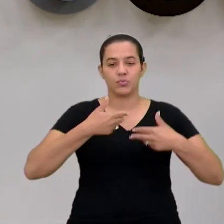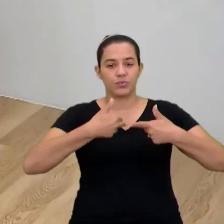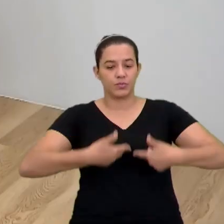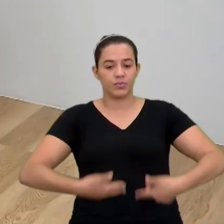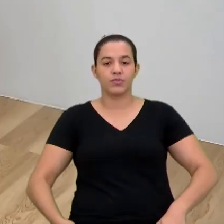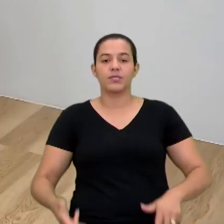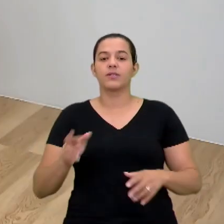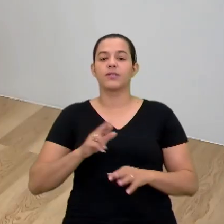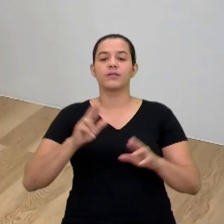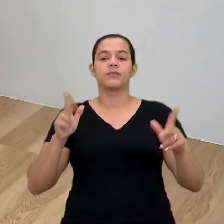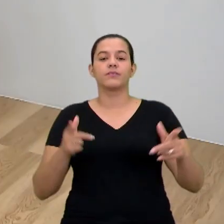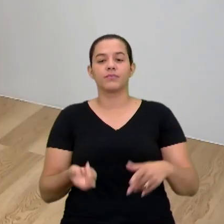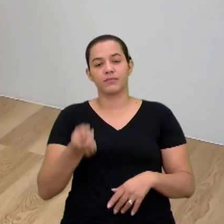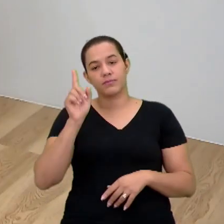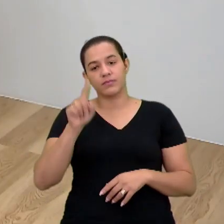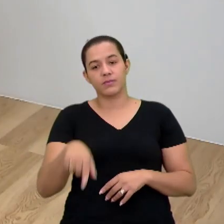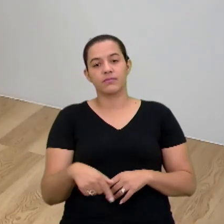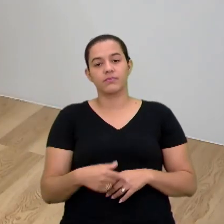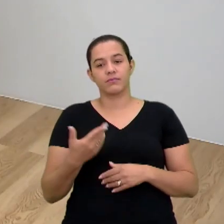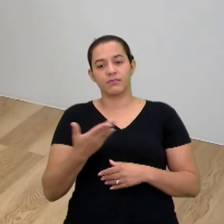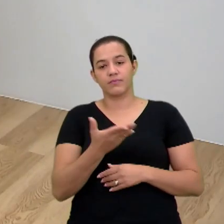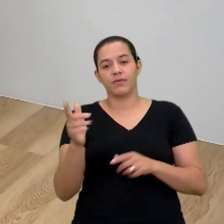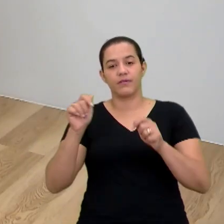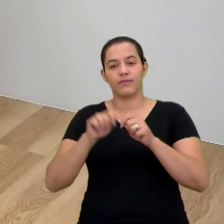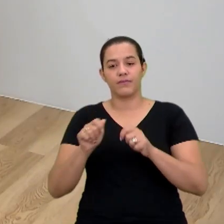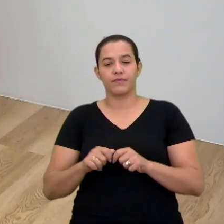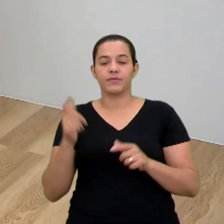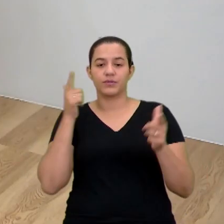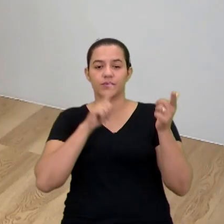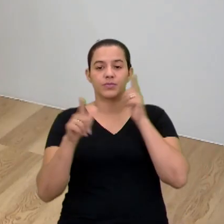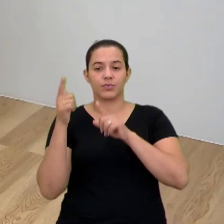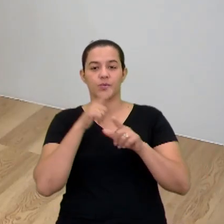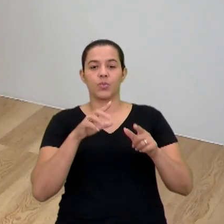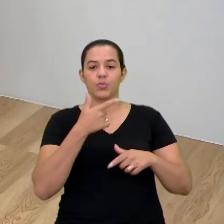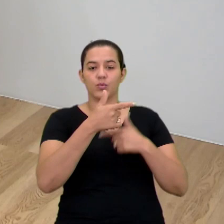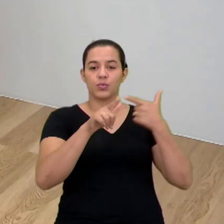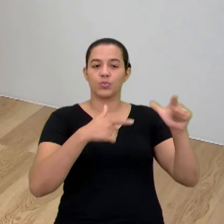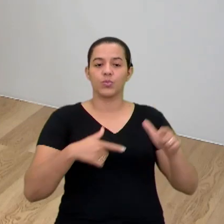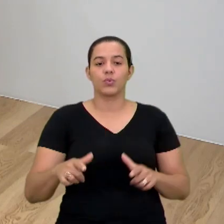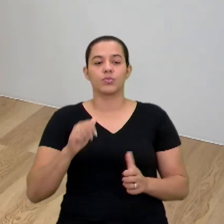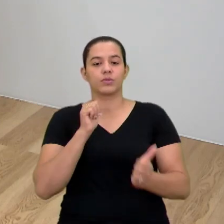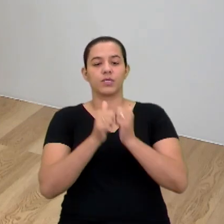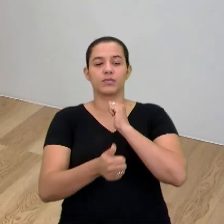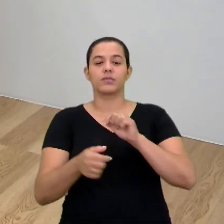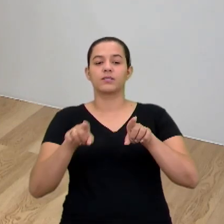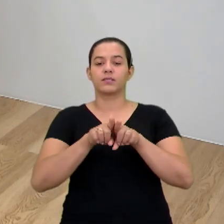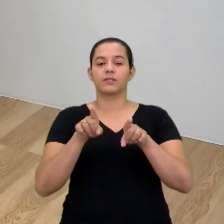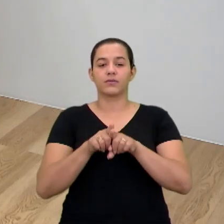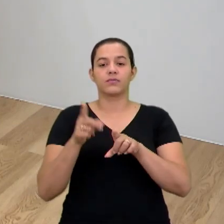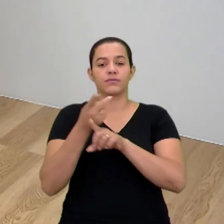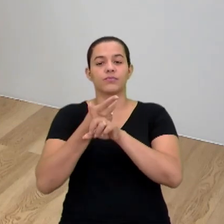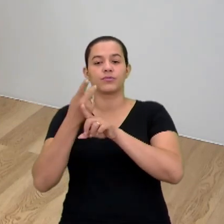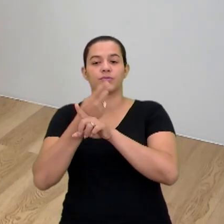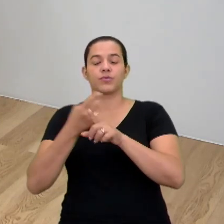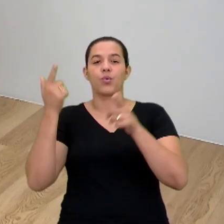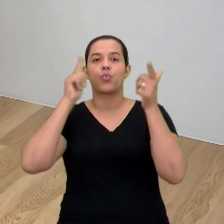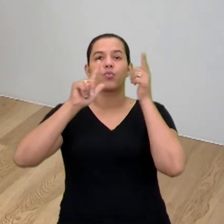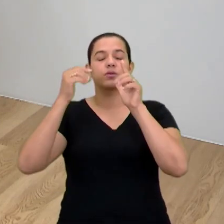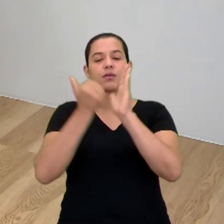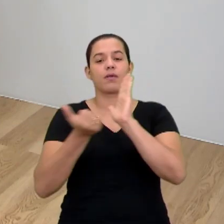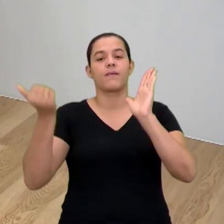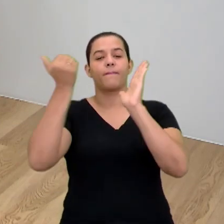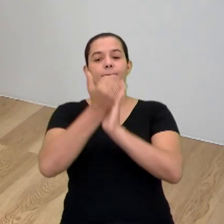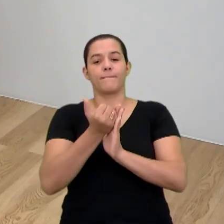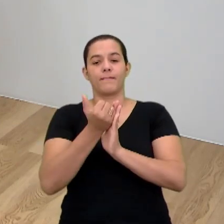que difere? Ele é um atleta que vai se superar, assim como todos os outros atletas buscam marcas maiores no